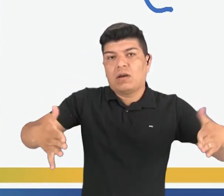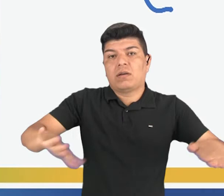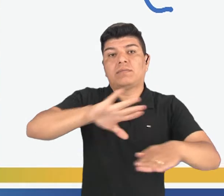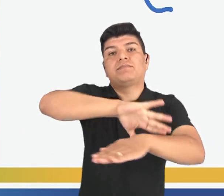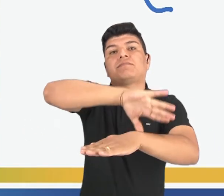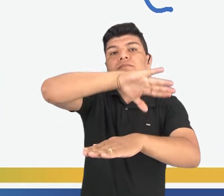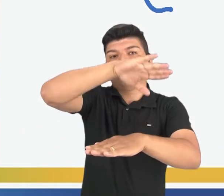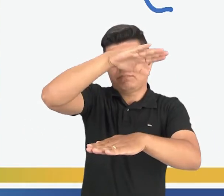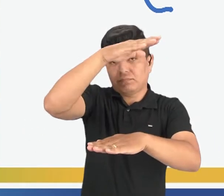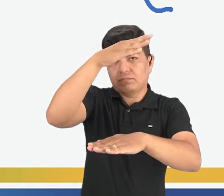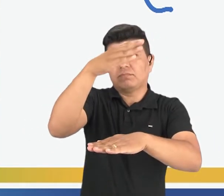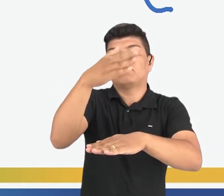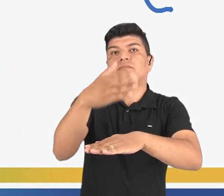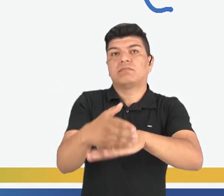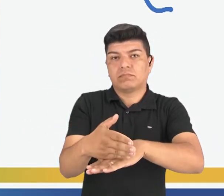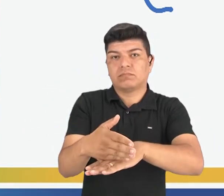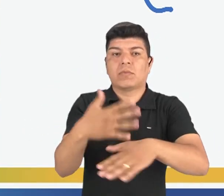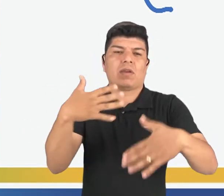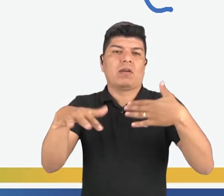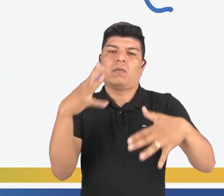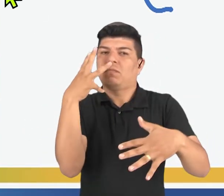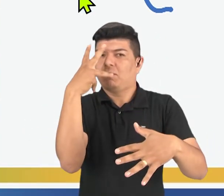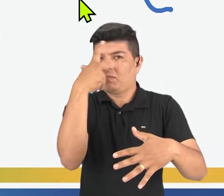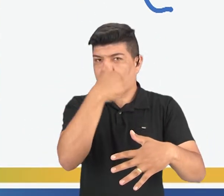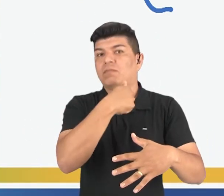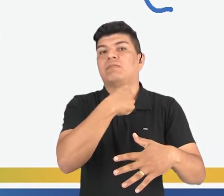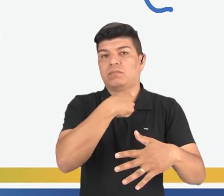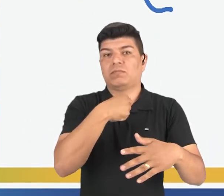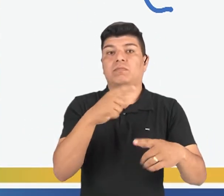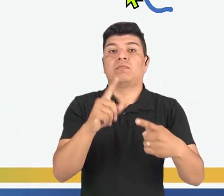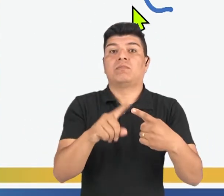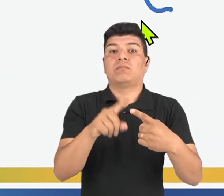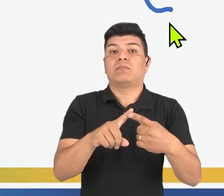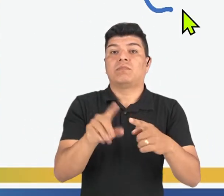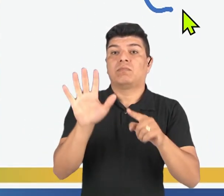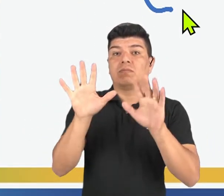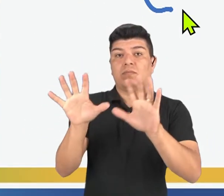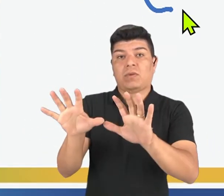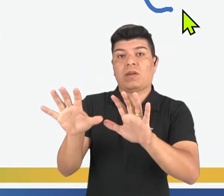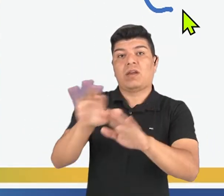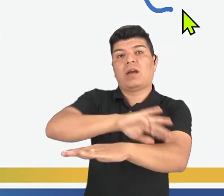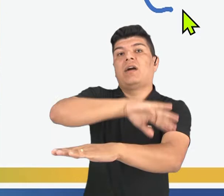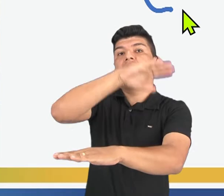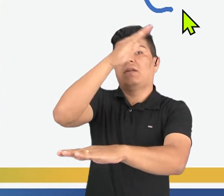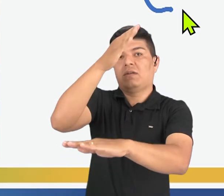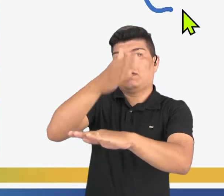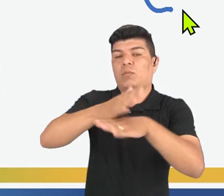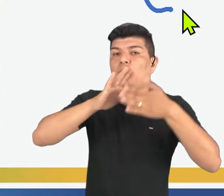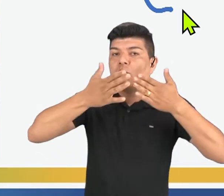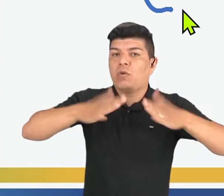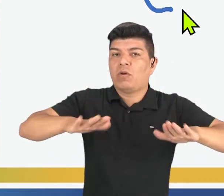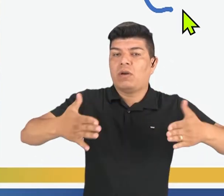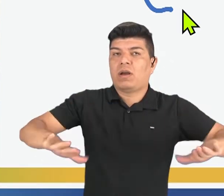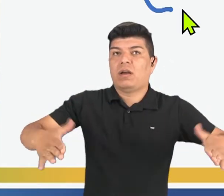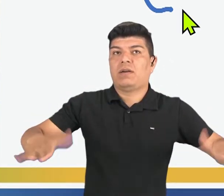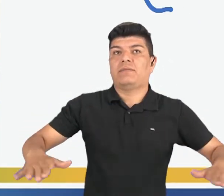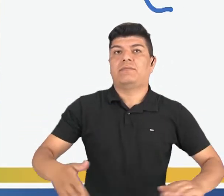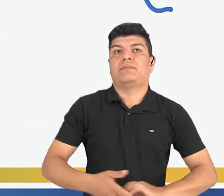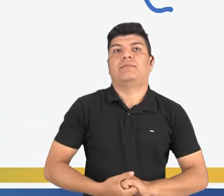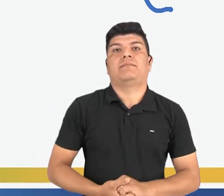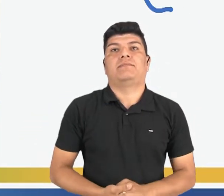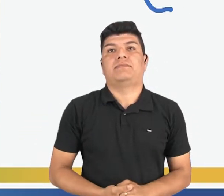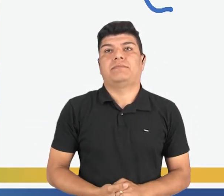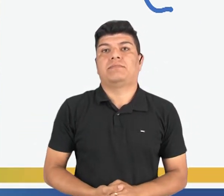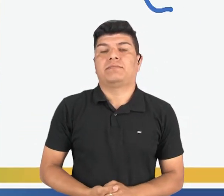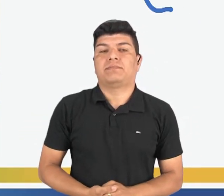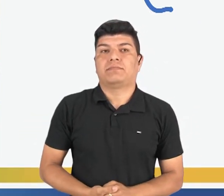ele faz isso aqui. Que belos movimentos elípticos, porque eles estão se referindo à onda, ó. É esse movimento, tá? Em vez de